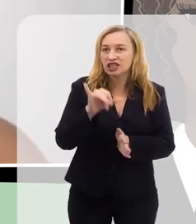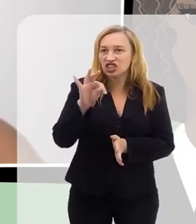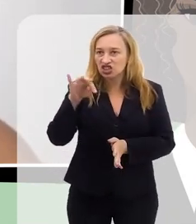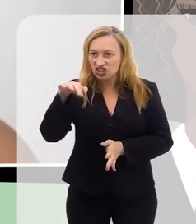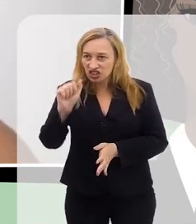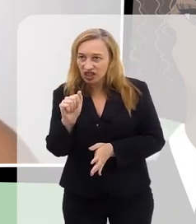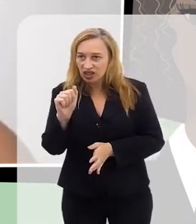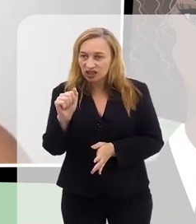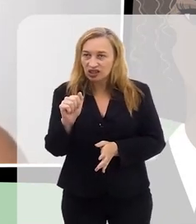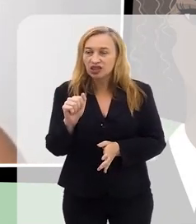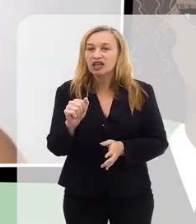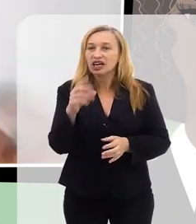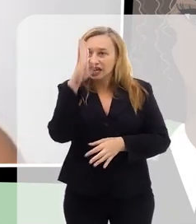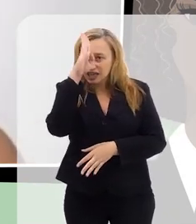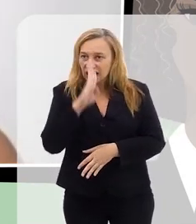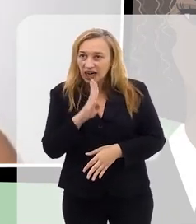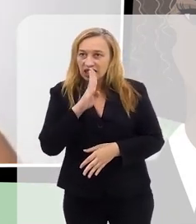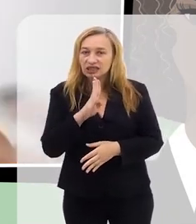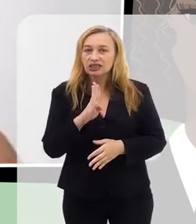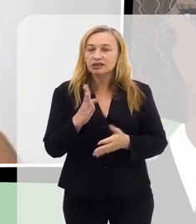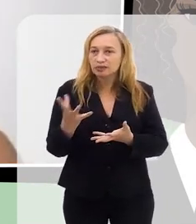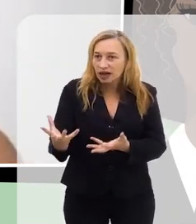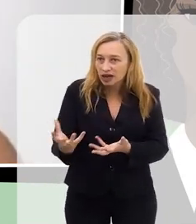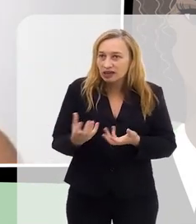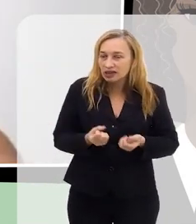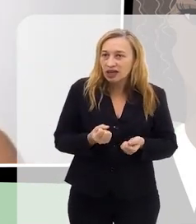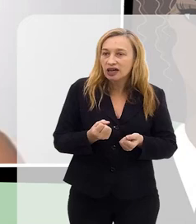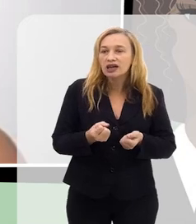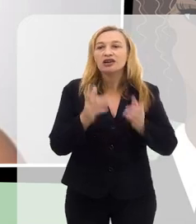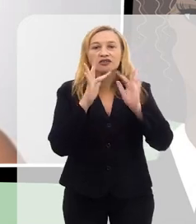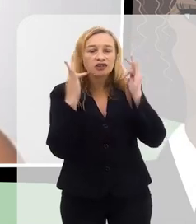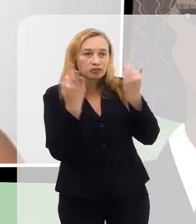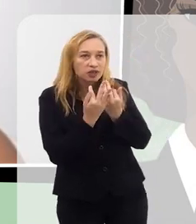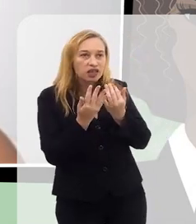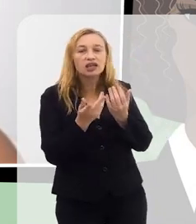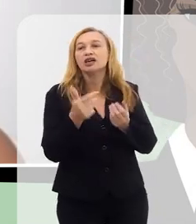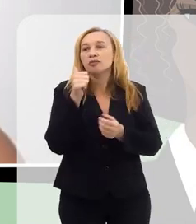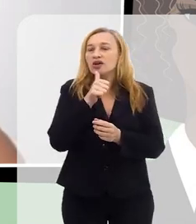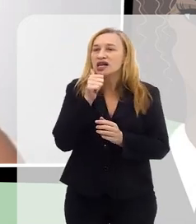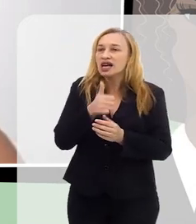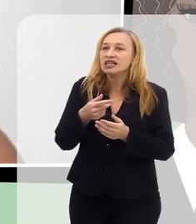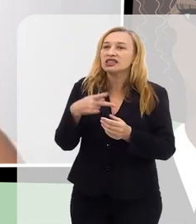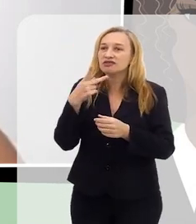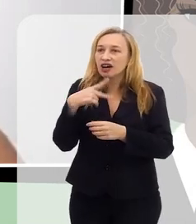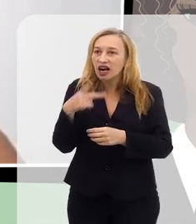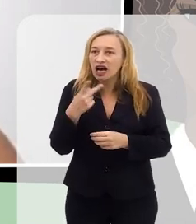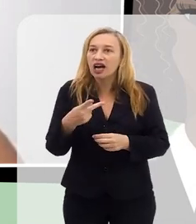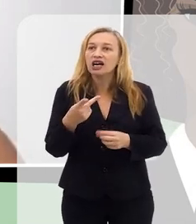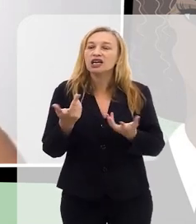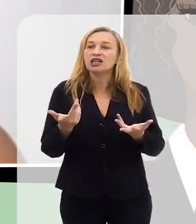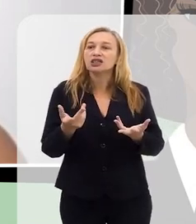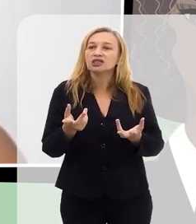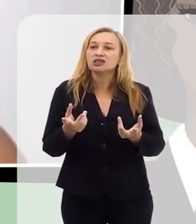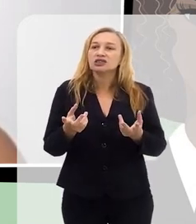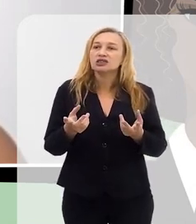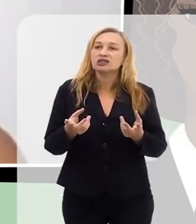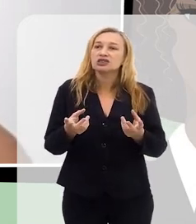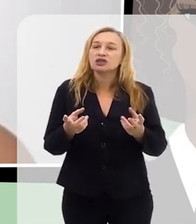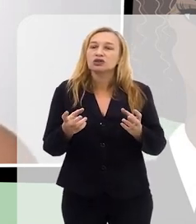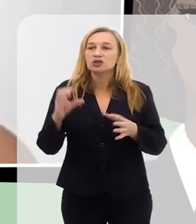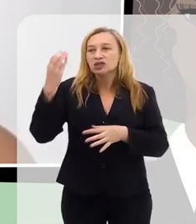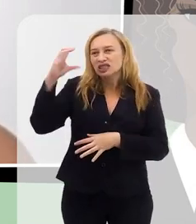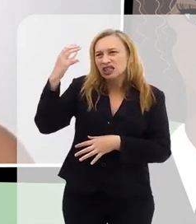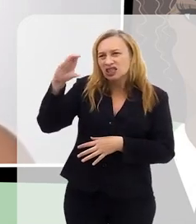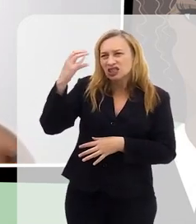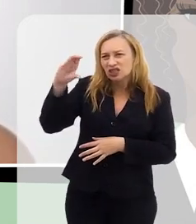que é o ISTA, que é uma roda gratuita para acolher mulheres, acolher famílias e falar sobre as